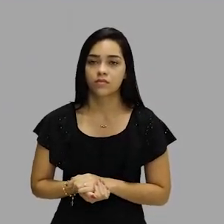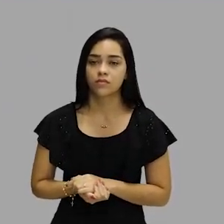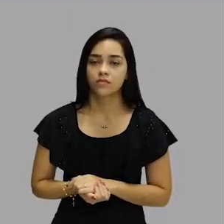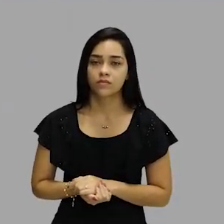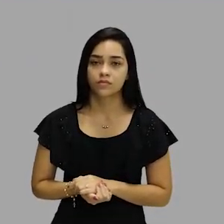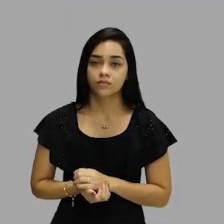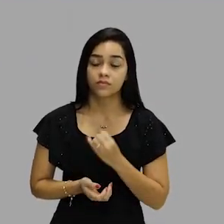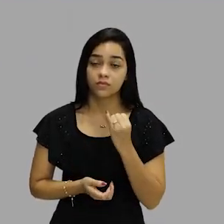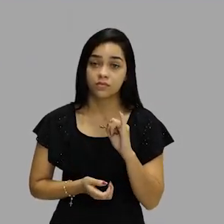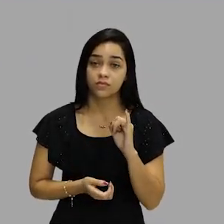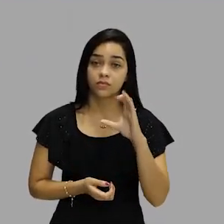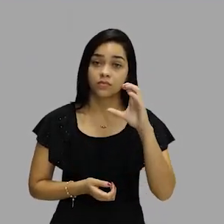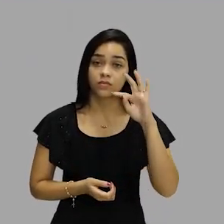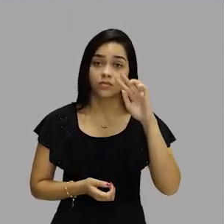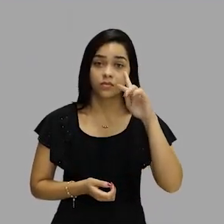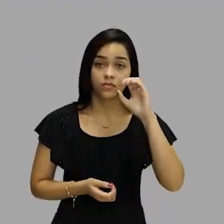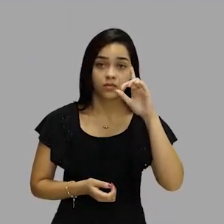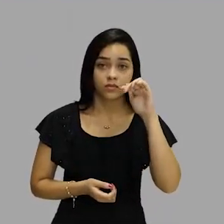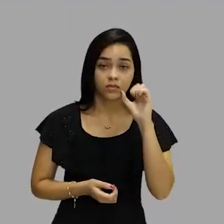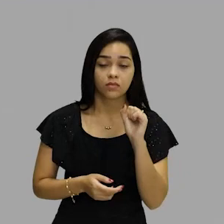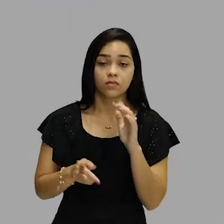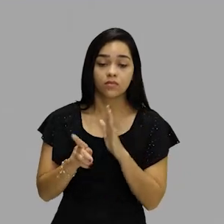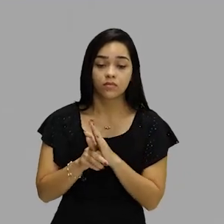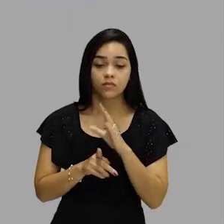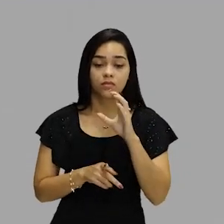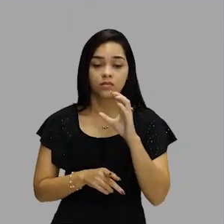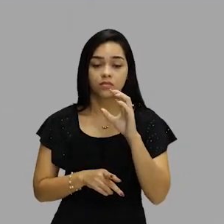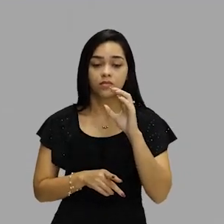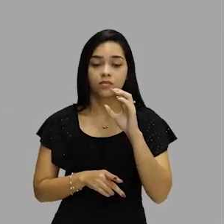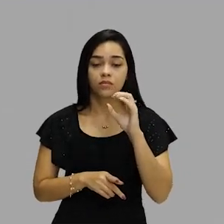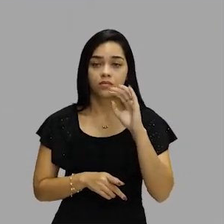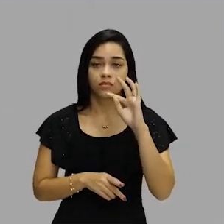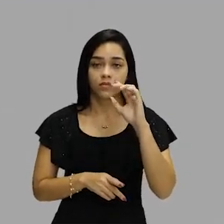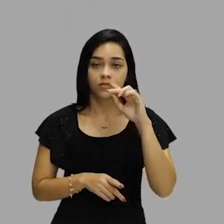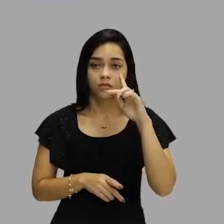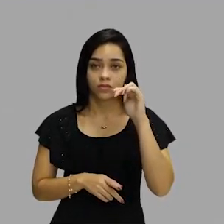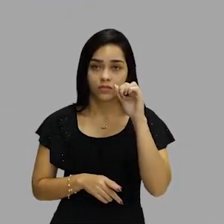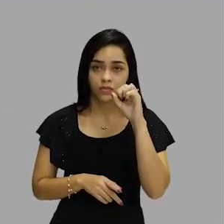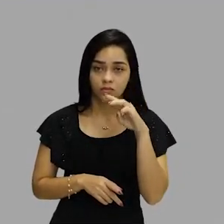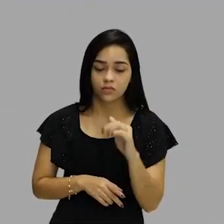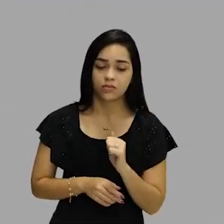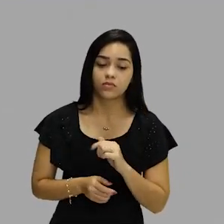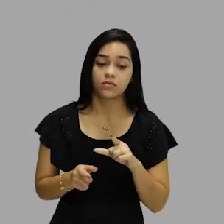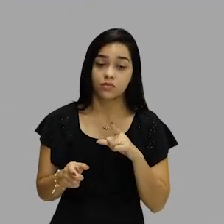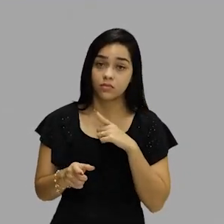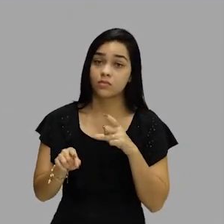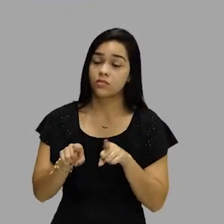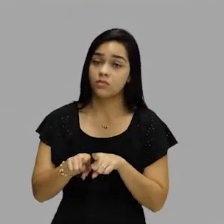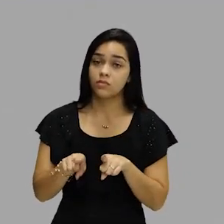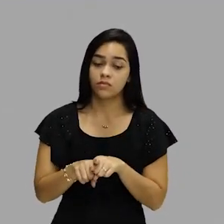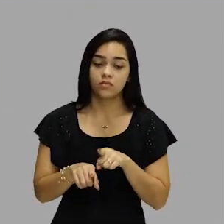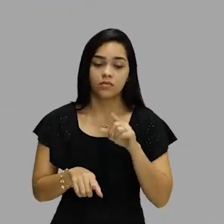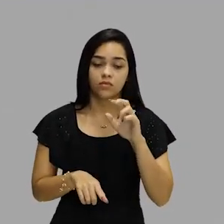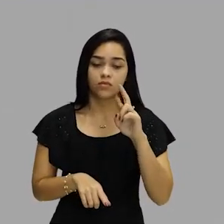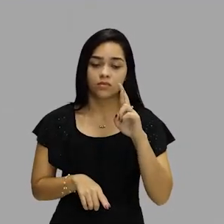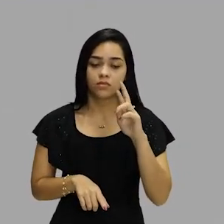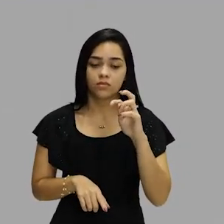Se é citoplasma, sarcoplasma. O retículo endoplasmático